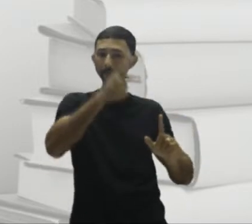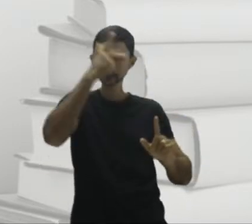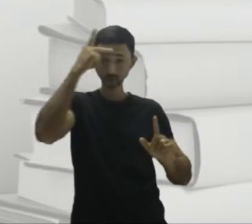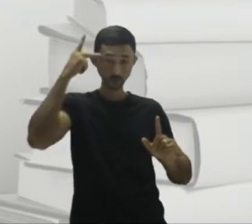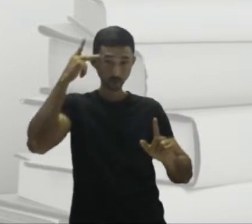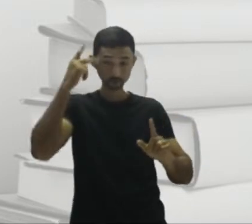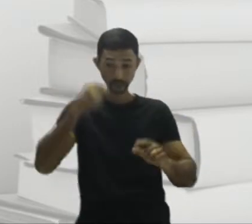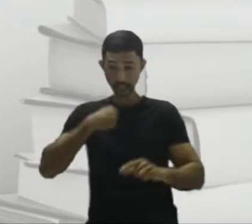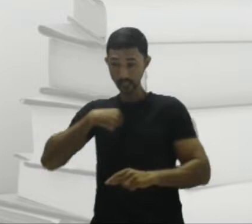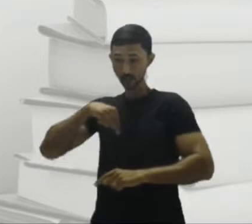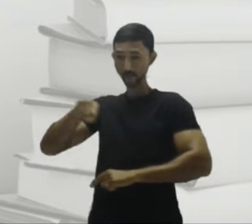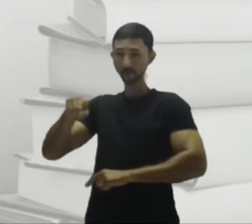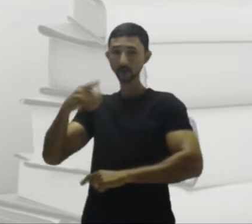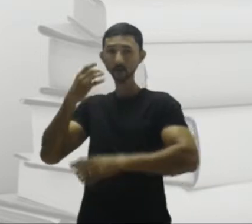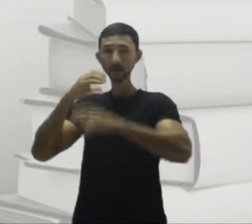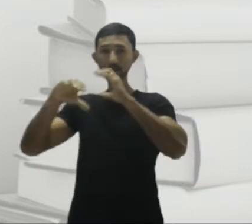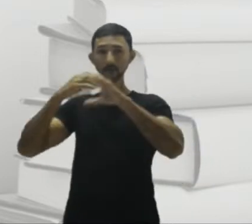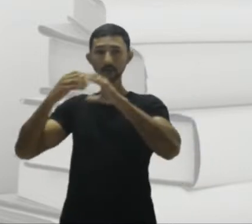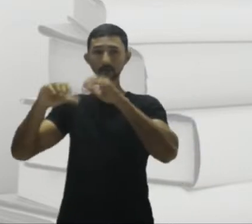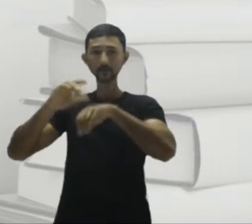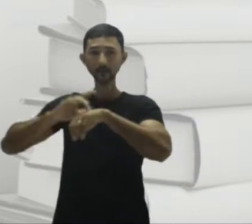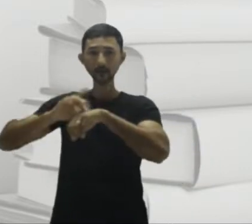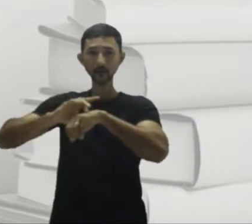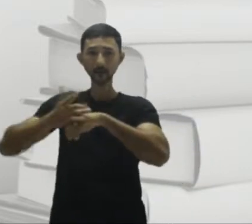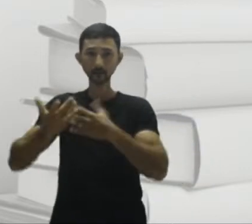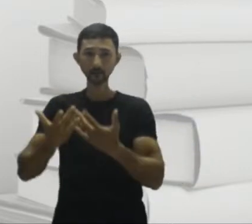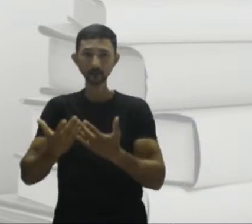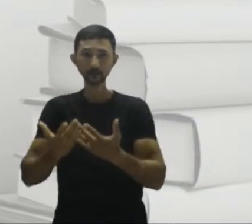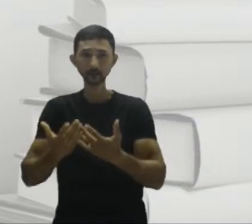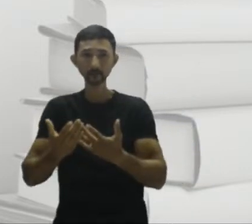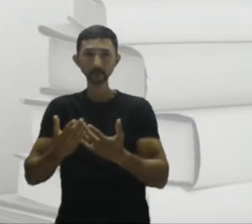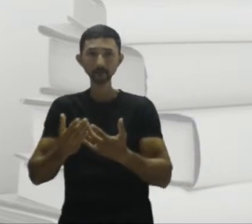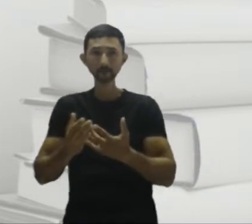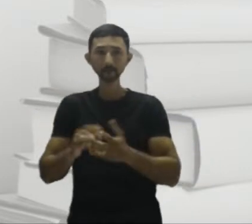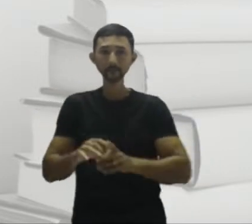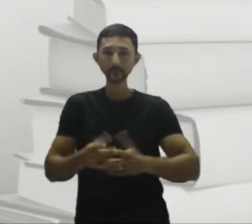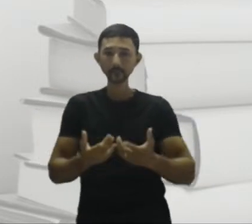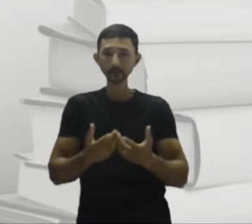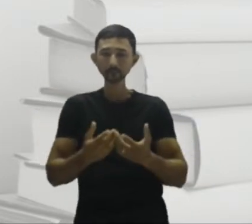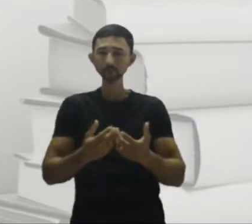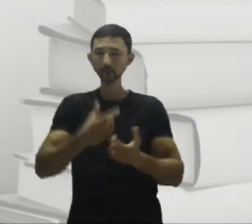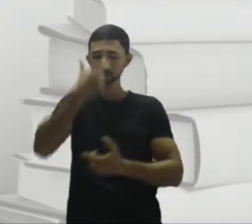cantar carimbola no Ver-o-Peso, certo? Então, eu tenho a presença aqui de um